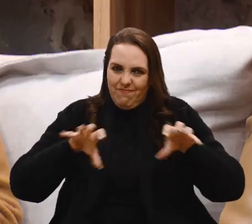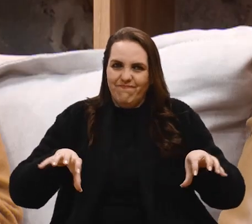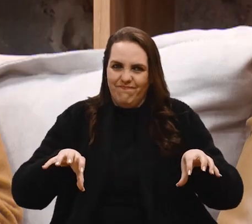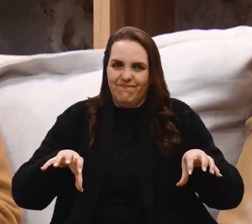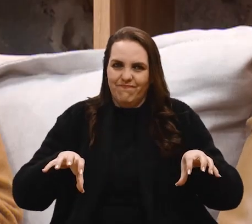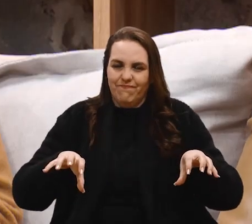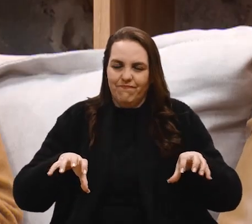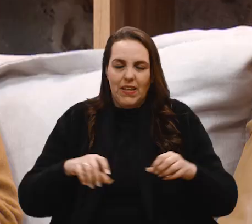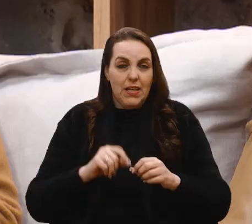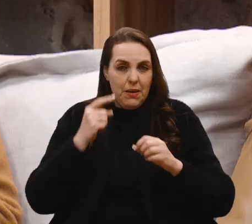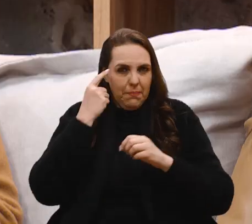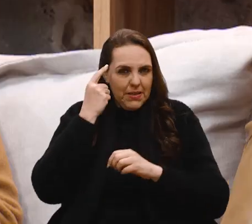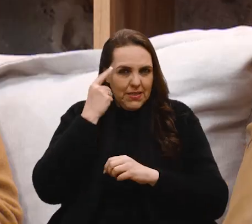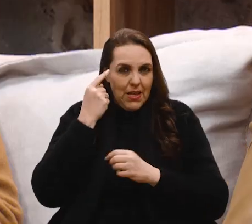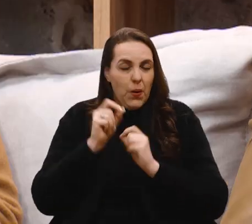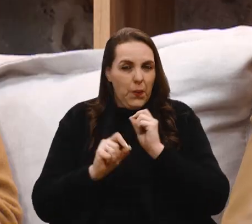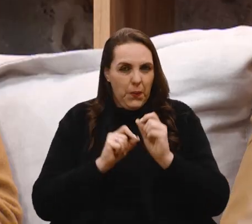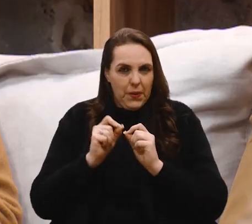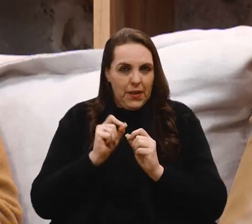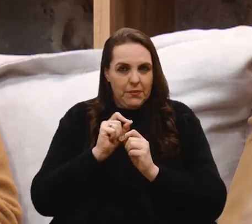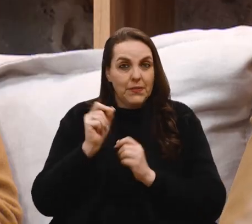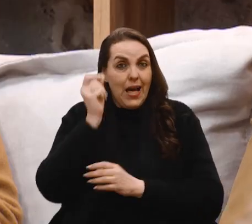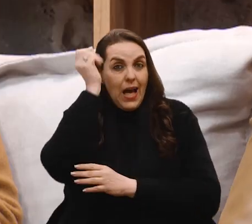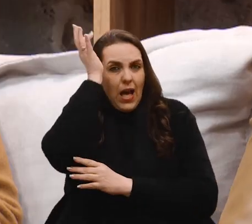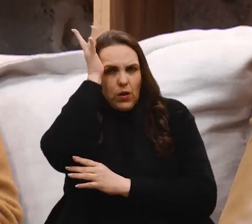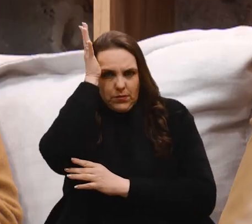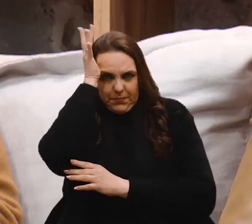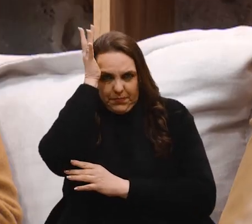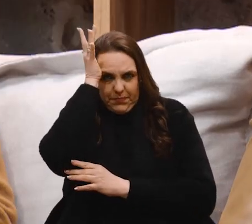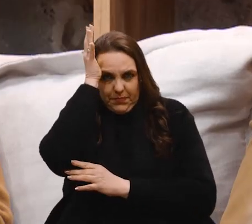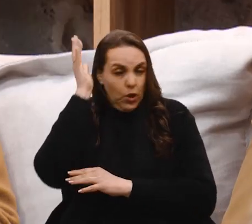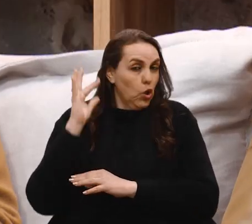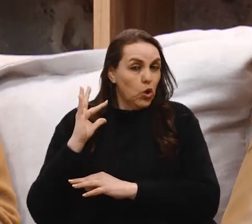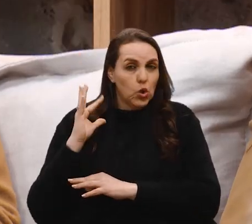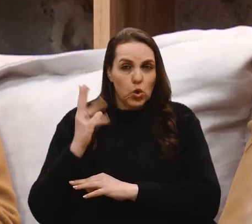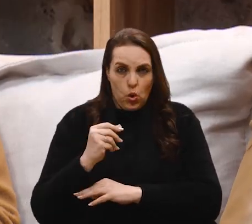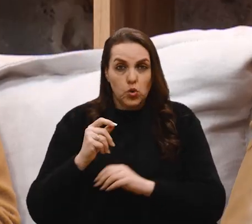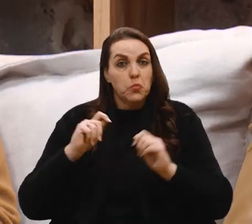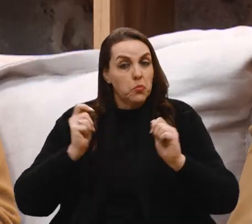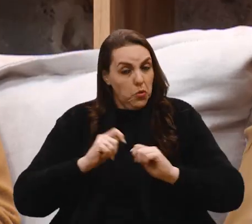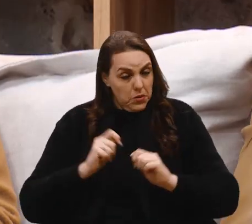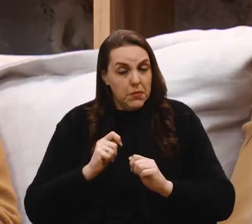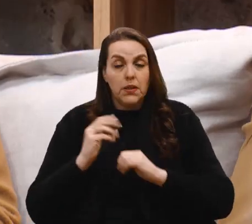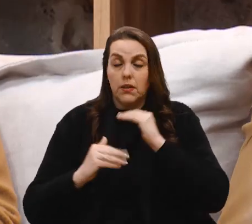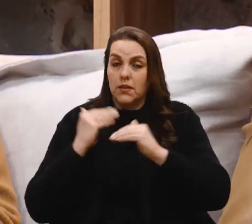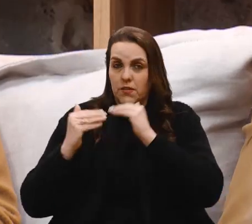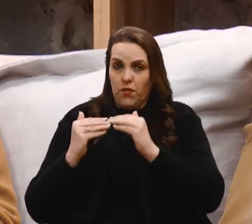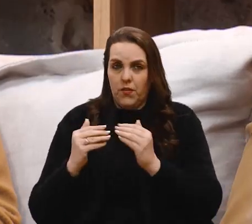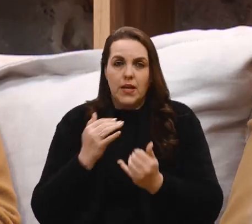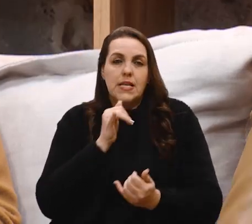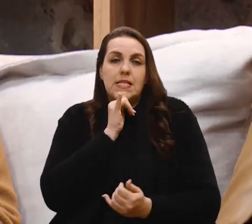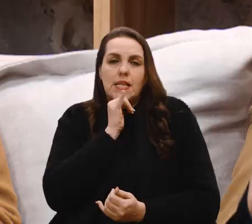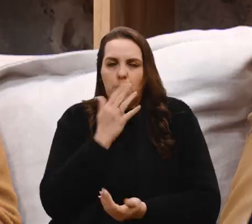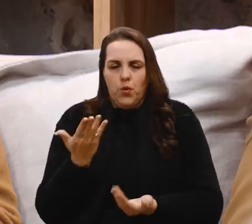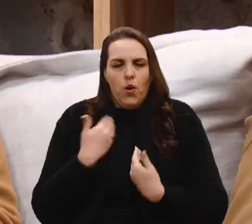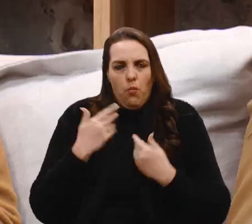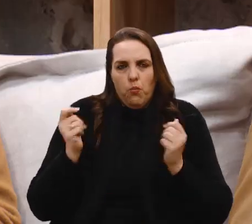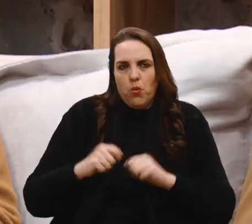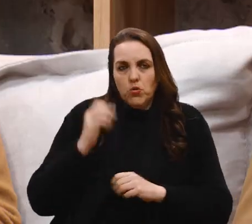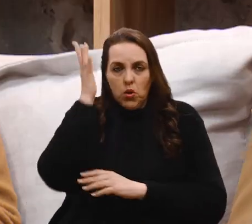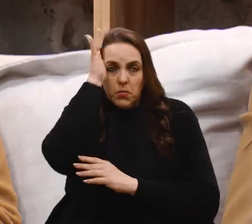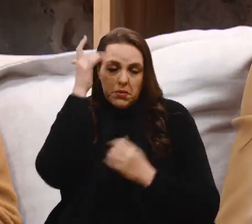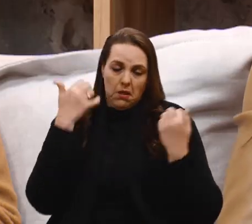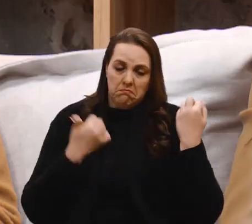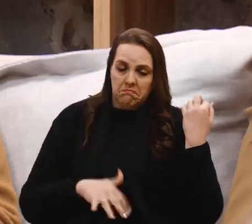se pensa em altas habilidades, todos nós podemos desenvolver alta habilidade. Eu posso ter alta habilidade em